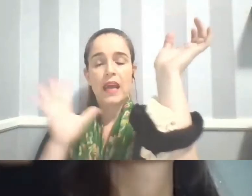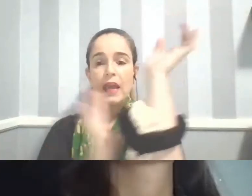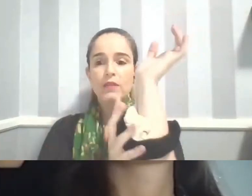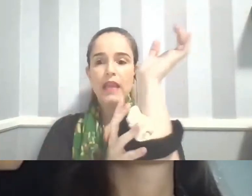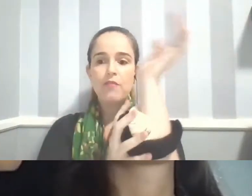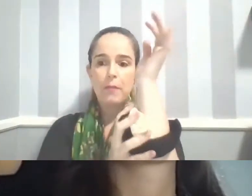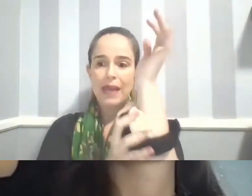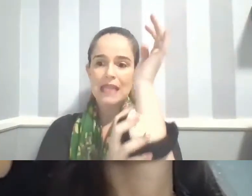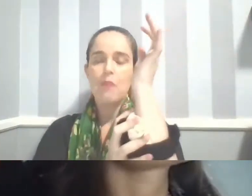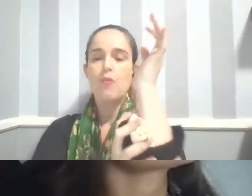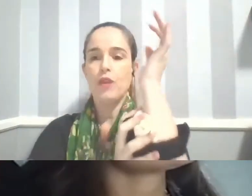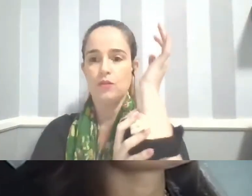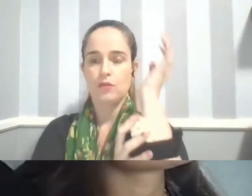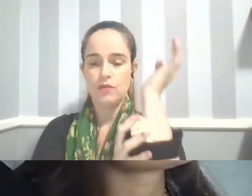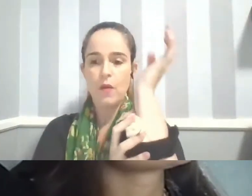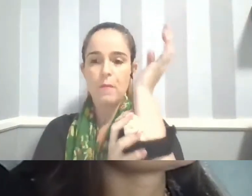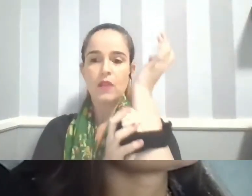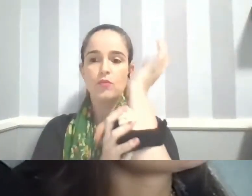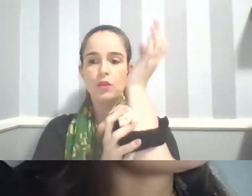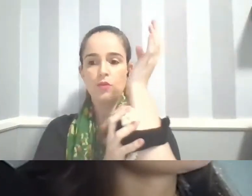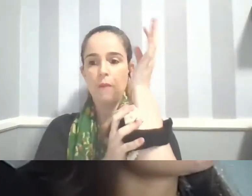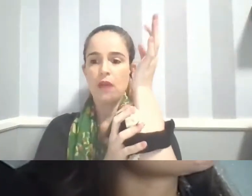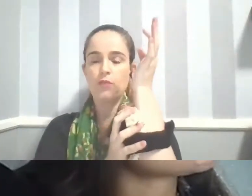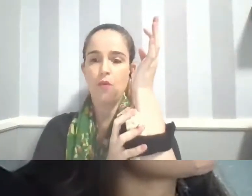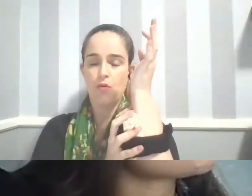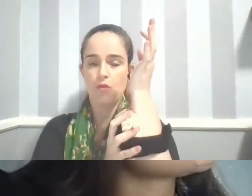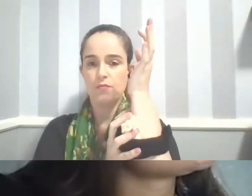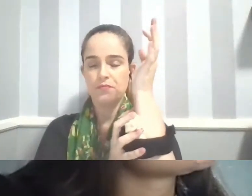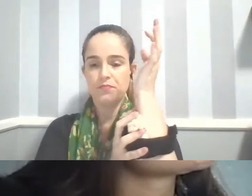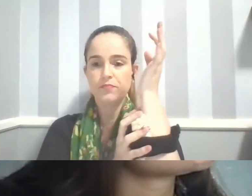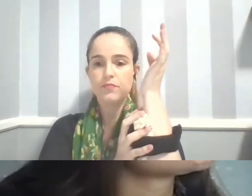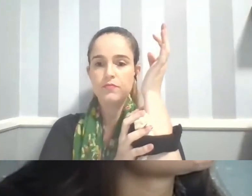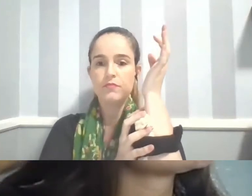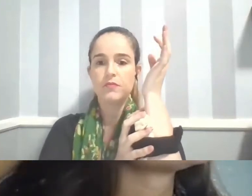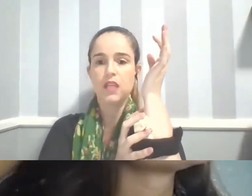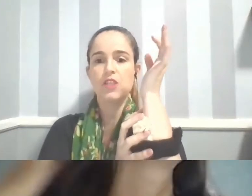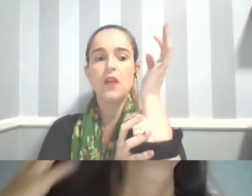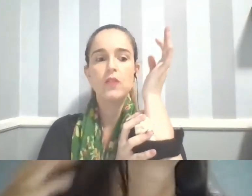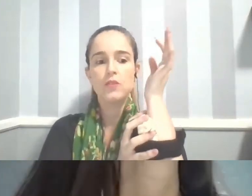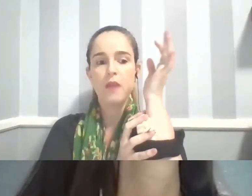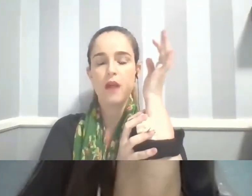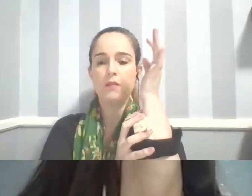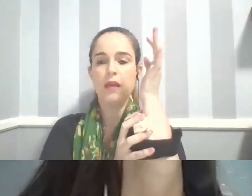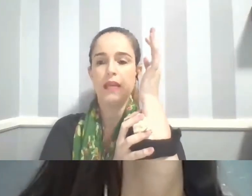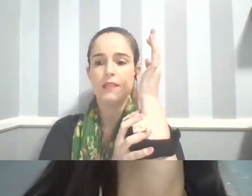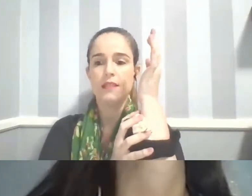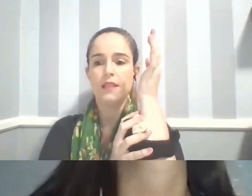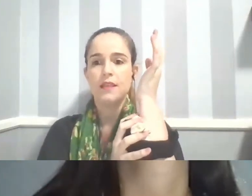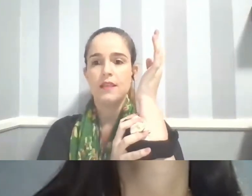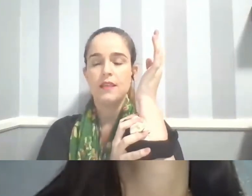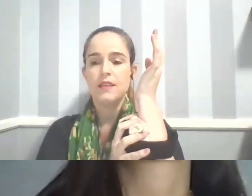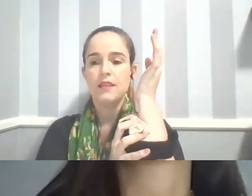local. Eu devo apertar muito? Eu aperto muito ou eu aperto pouco? A gente falou na última aula